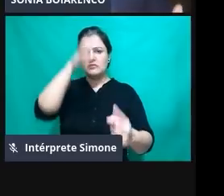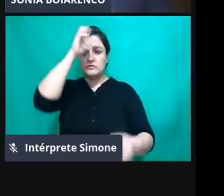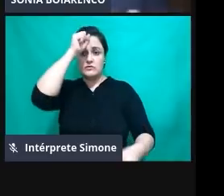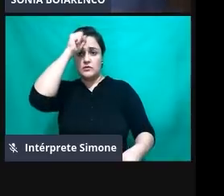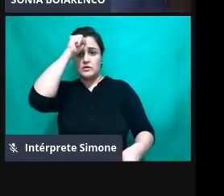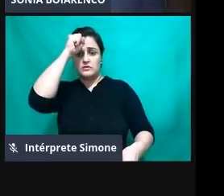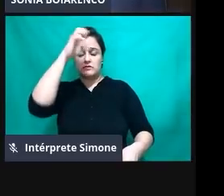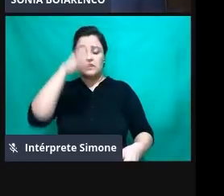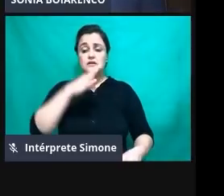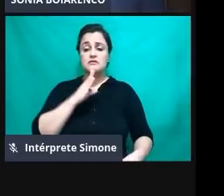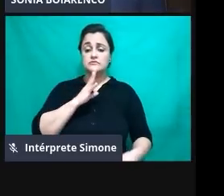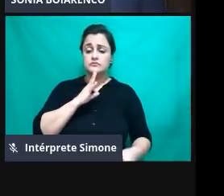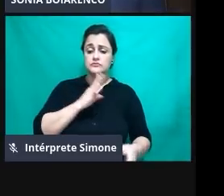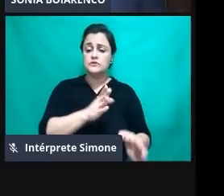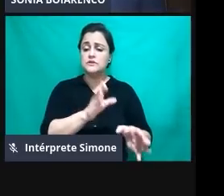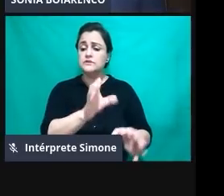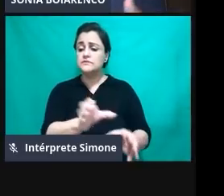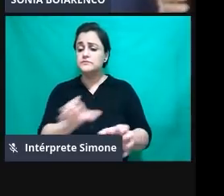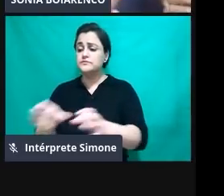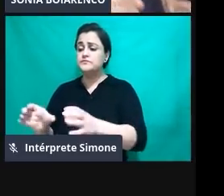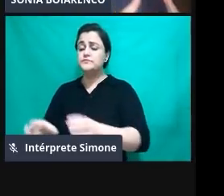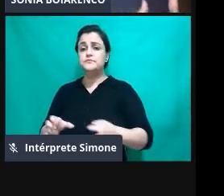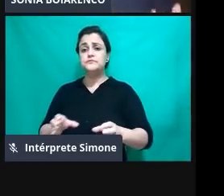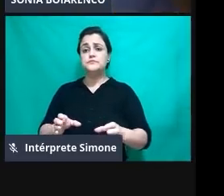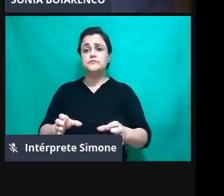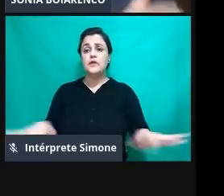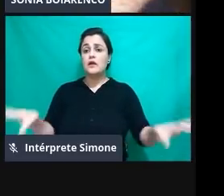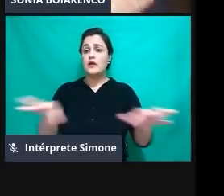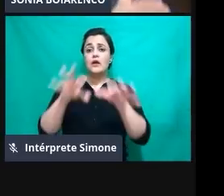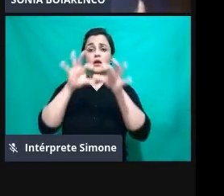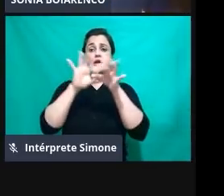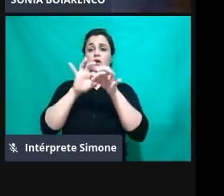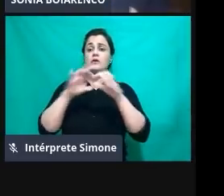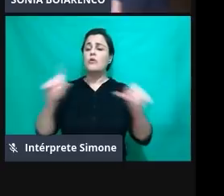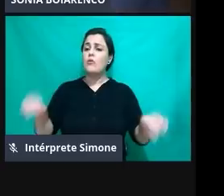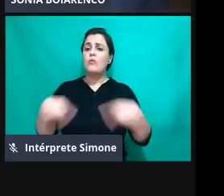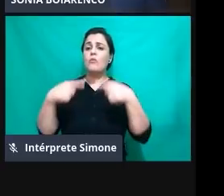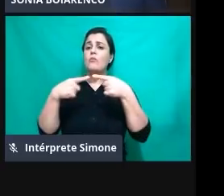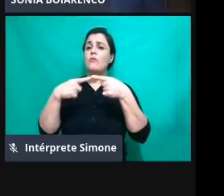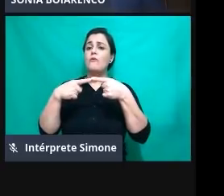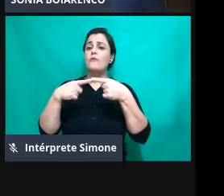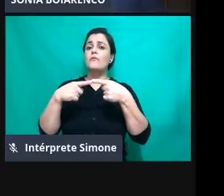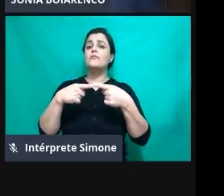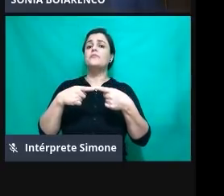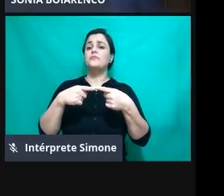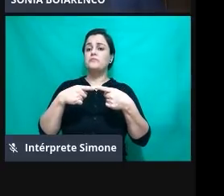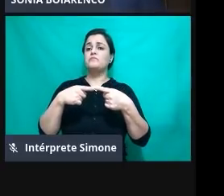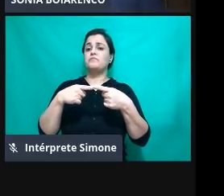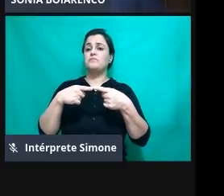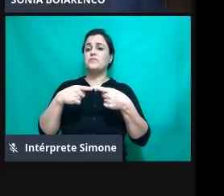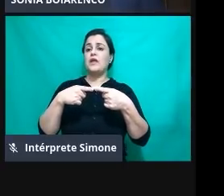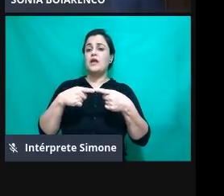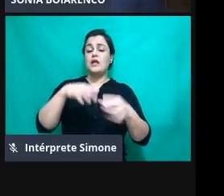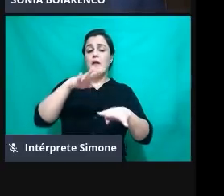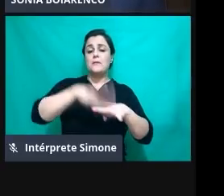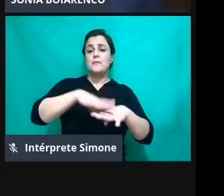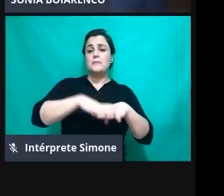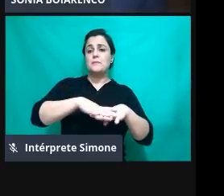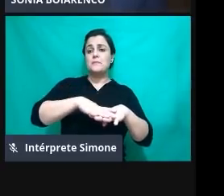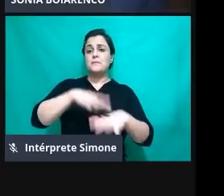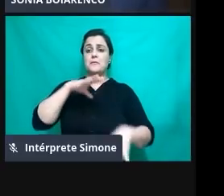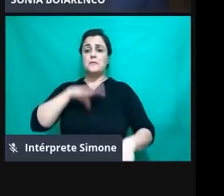Então, isso vem dar igualdade entre a língua portuguesa, matemática, história e geografia.